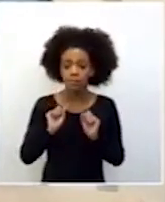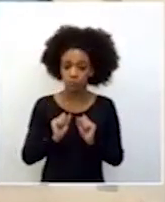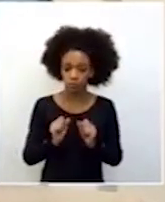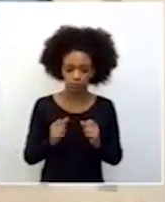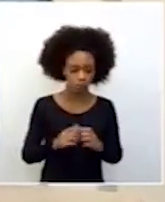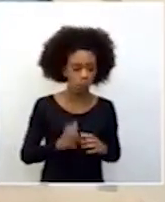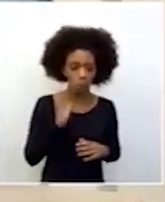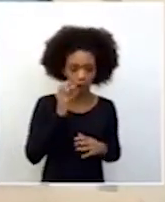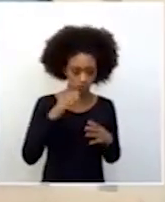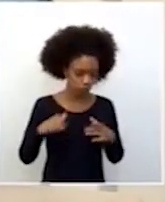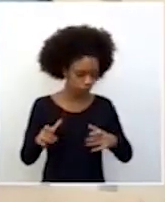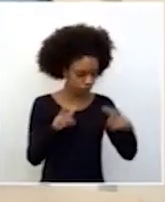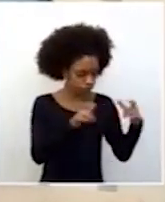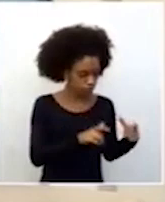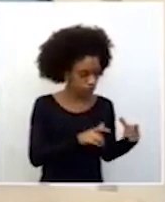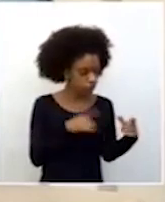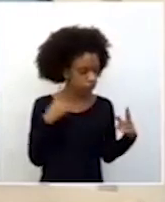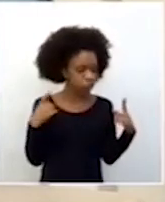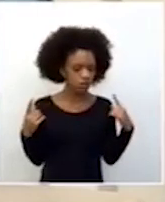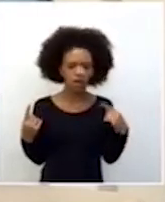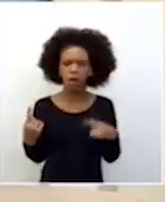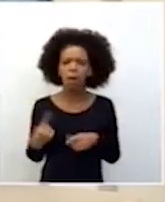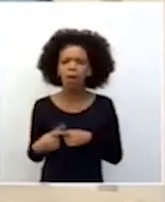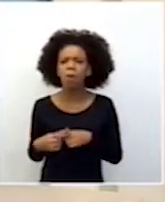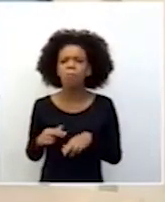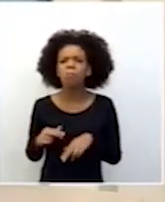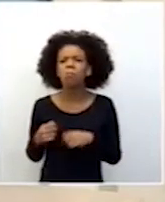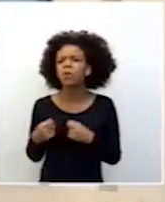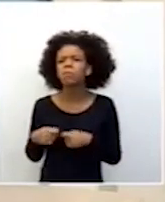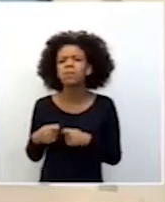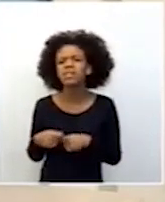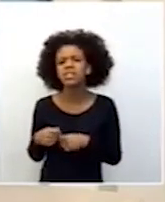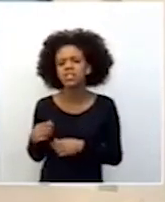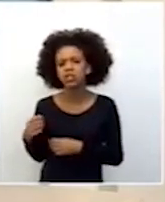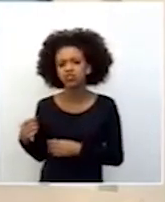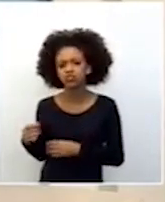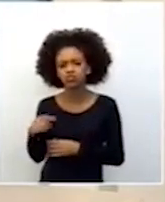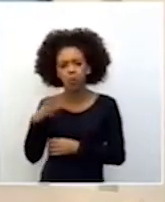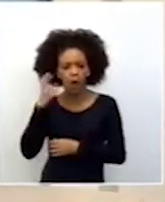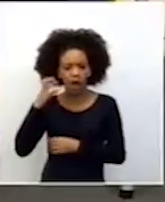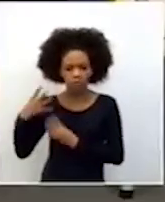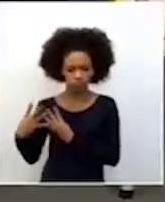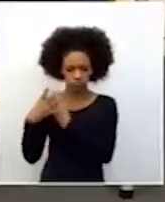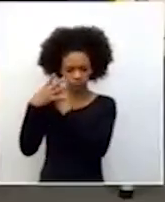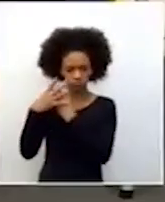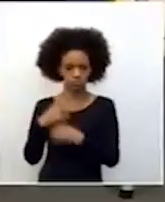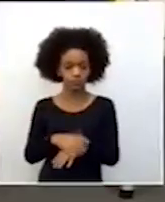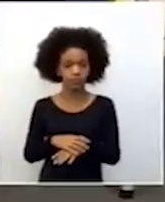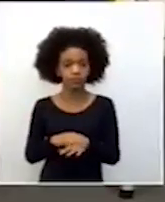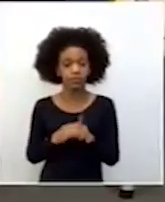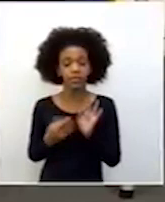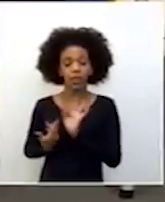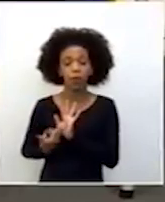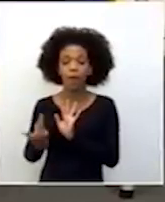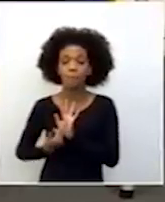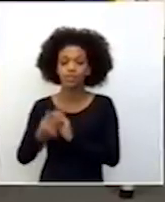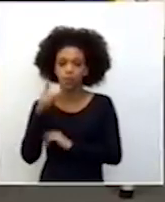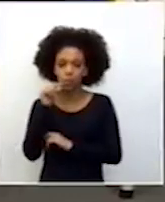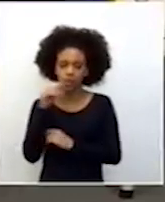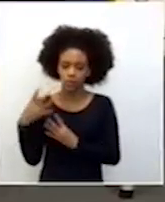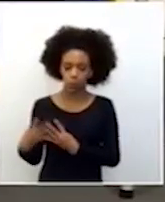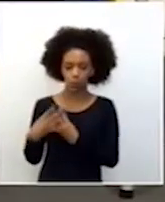para ouvir a música, por que você precisa colocar dentro da gaiola? Não tem lógica. A Ana fala que o rádio representa o pássaro